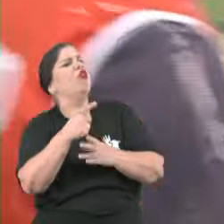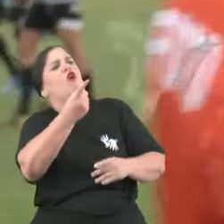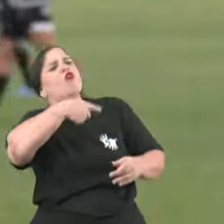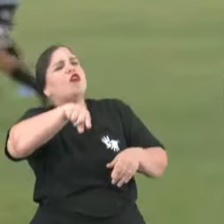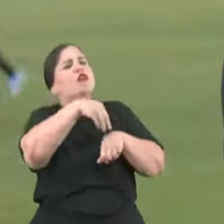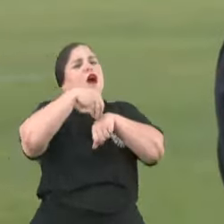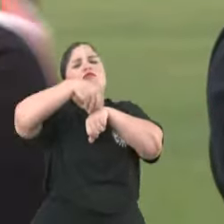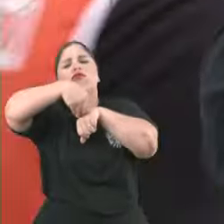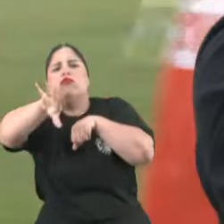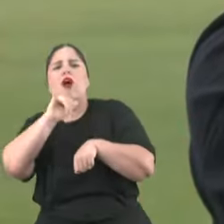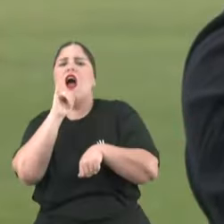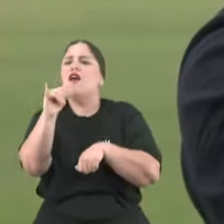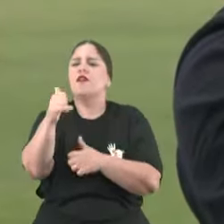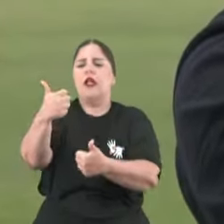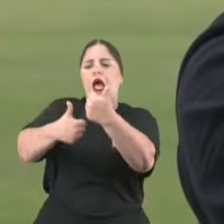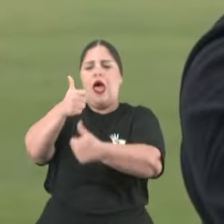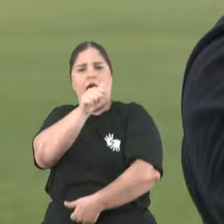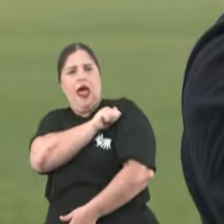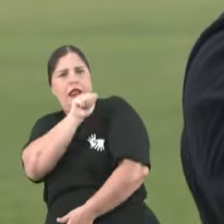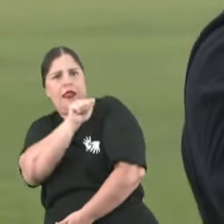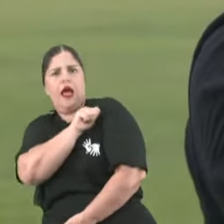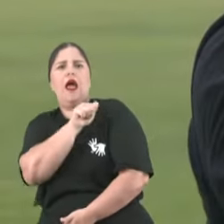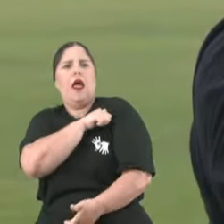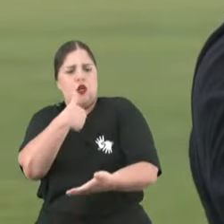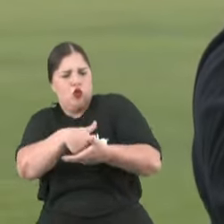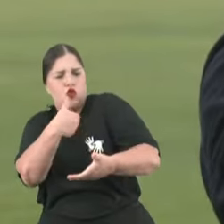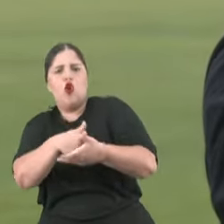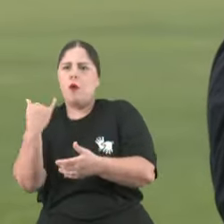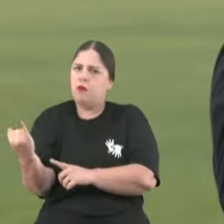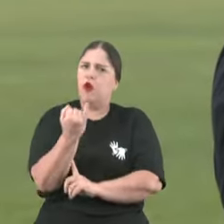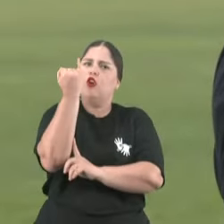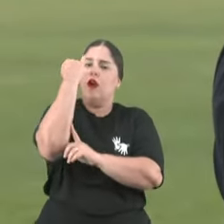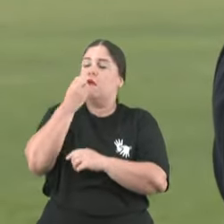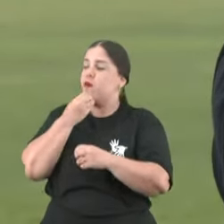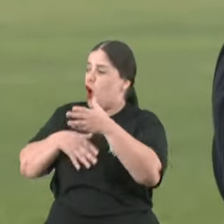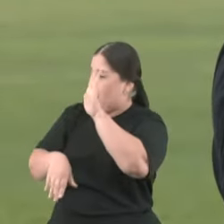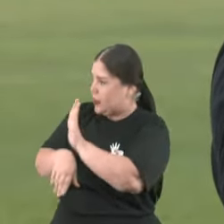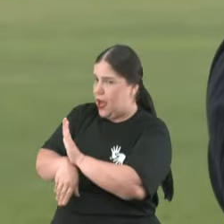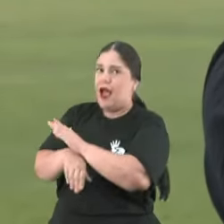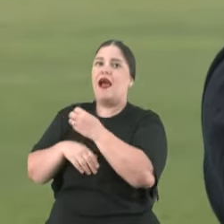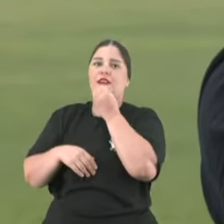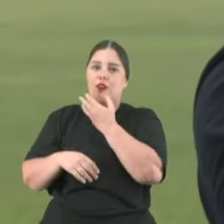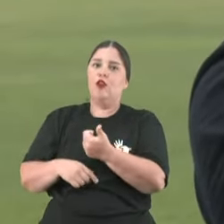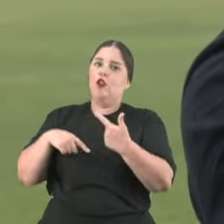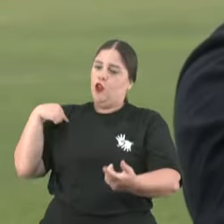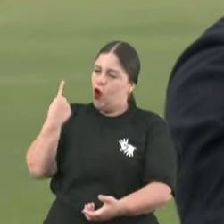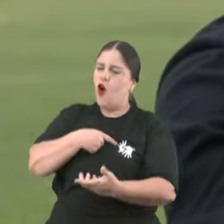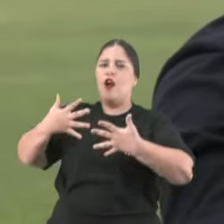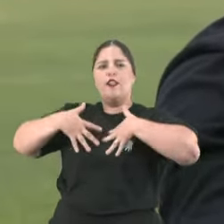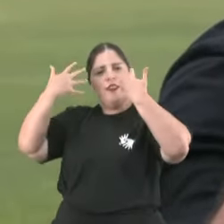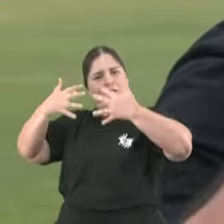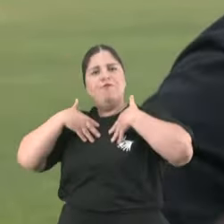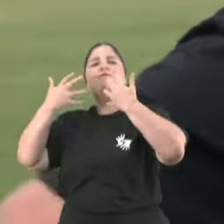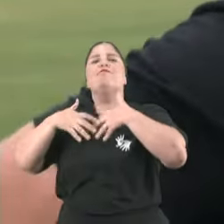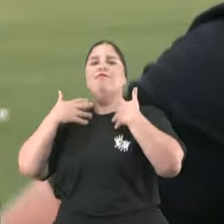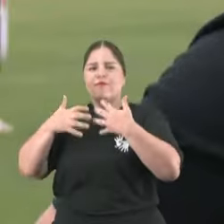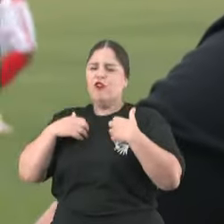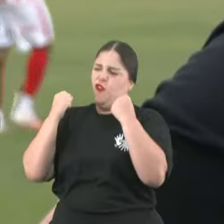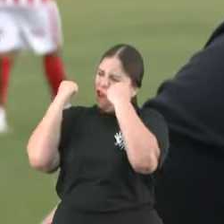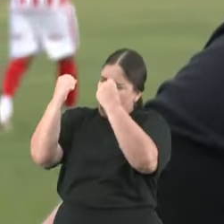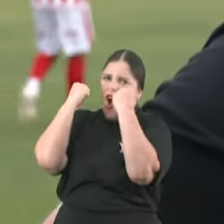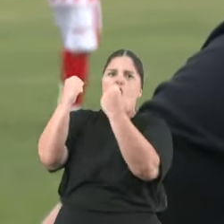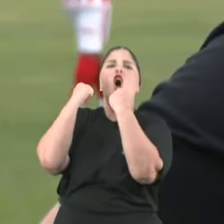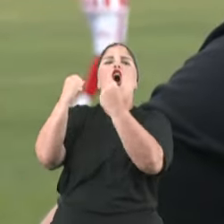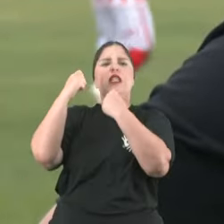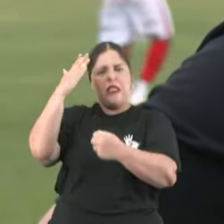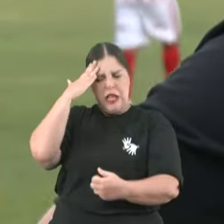seu torcedor, um jogo super importante. Boa tarde, professor. Boa tarde, vem muito motivado, né? Vamos enfrentar uma grande equipe, sabemos as dificuldades, porém dentro